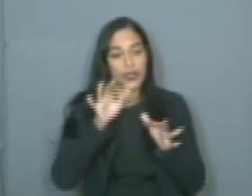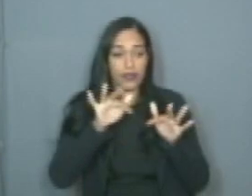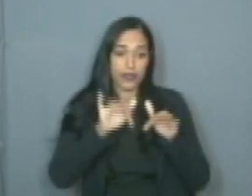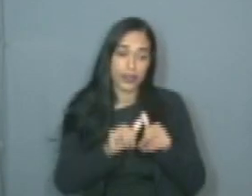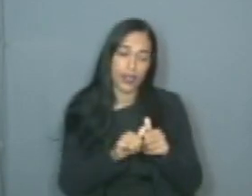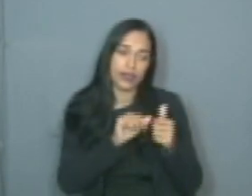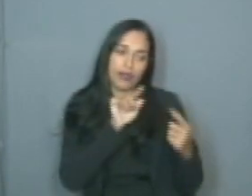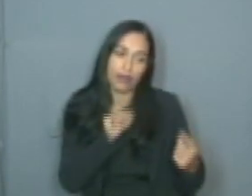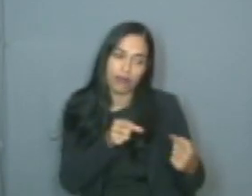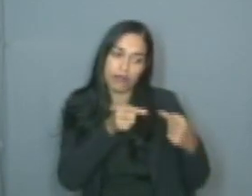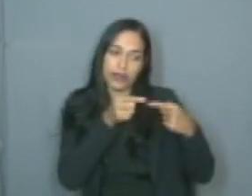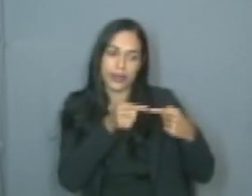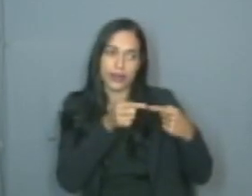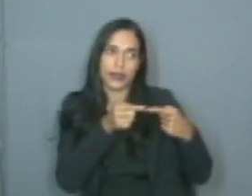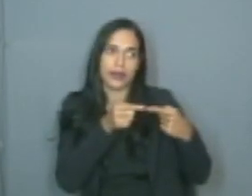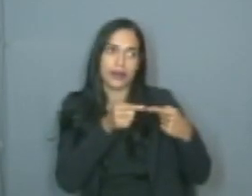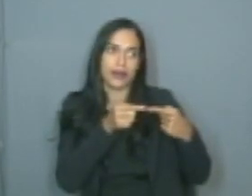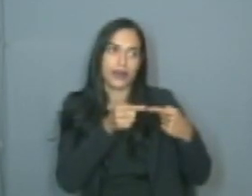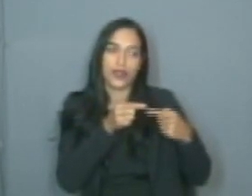o senhor falou.